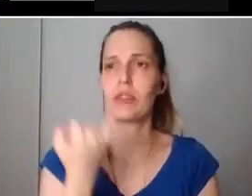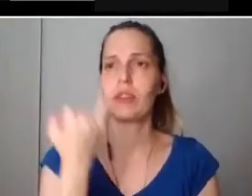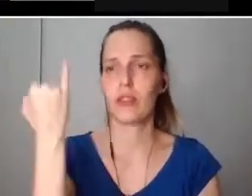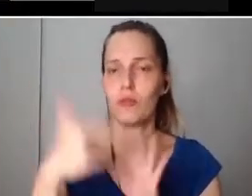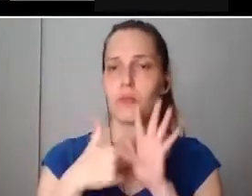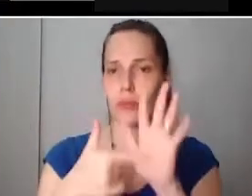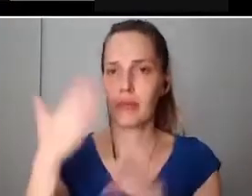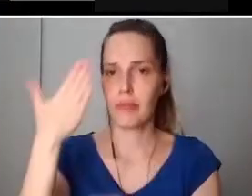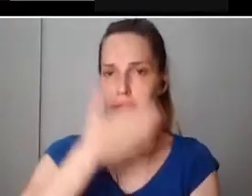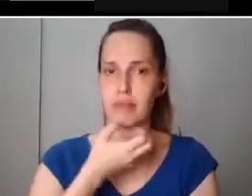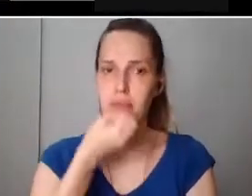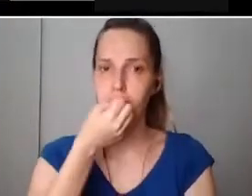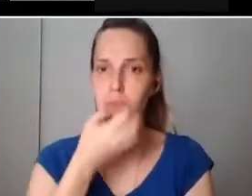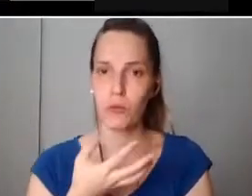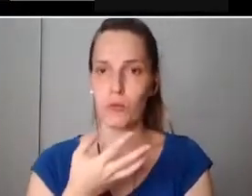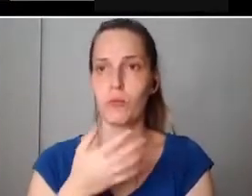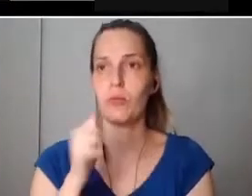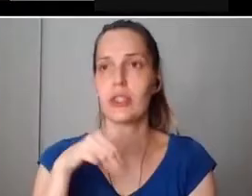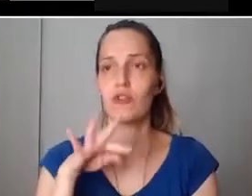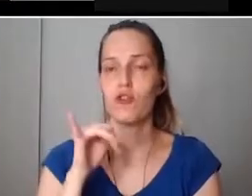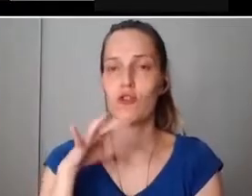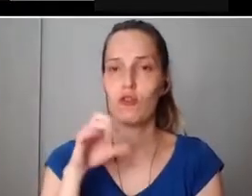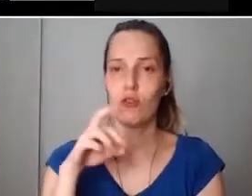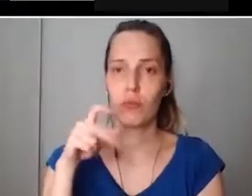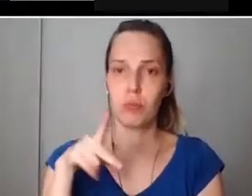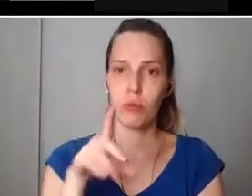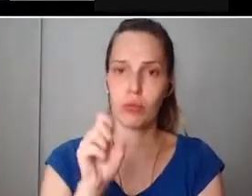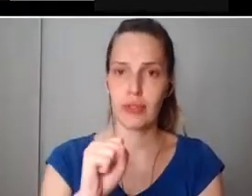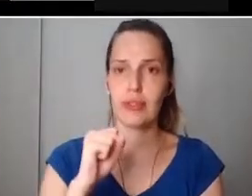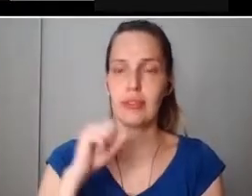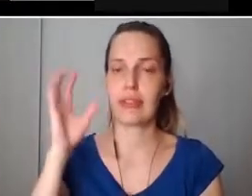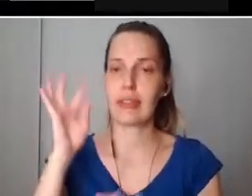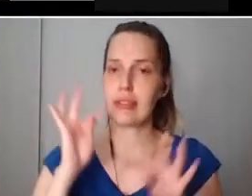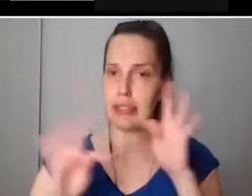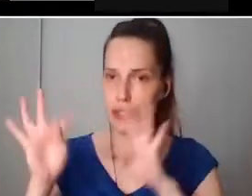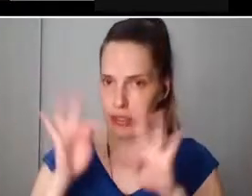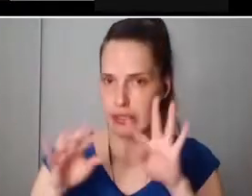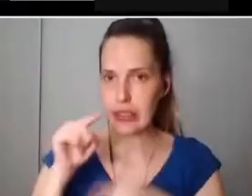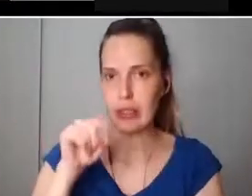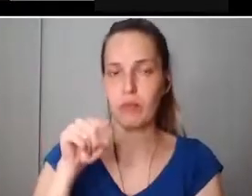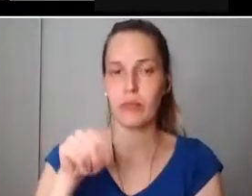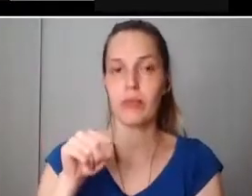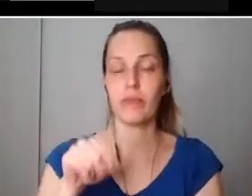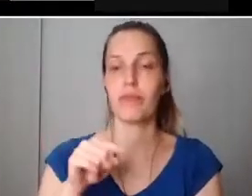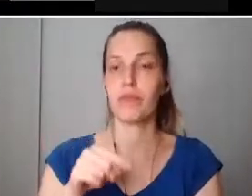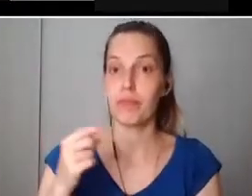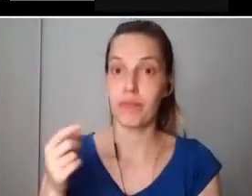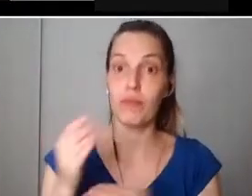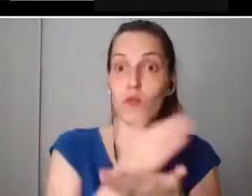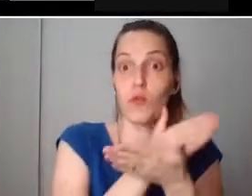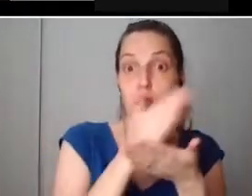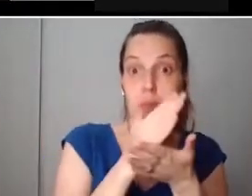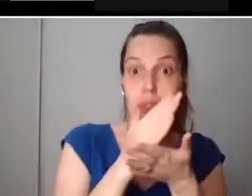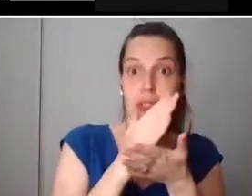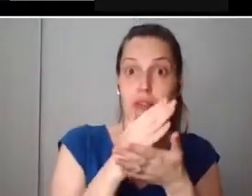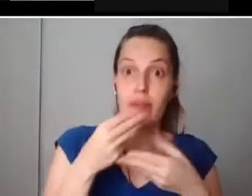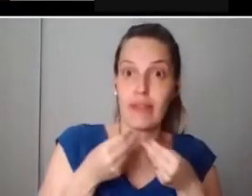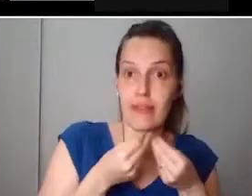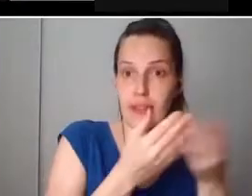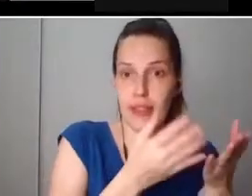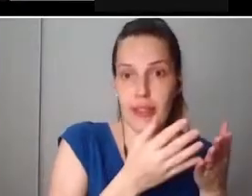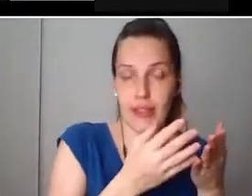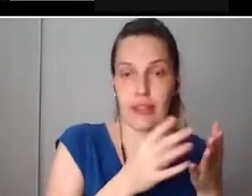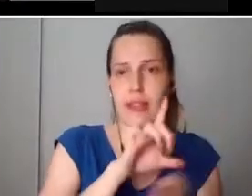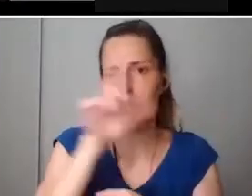alguns anticorpos terapêuticos que tu consegue dar logo no início, tu vê, não depois que a pessoa está doente, mas logo no início tu já tem que